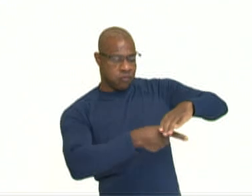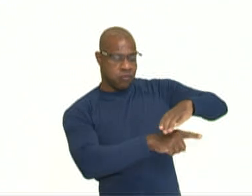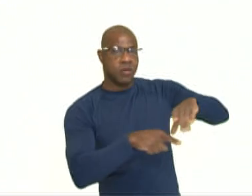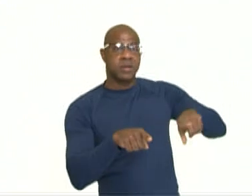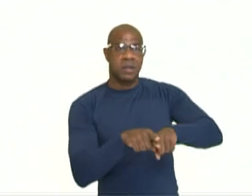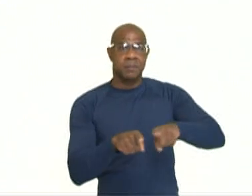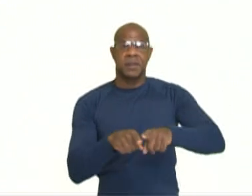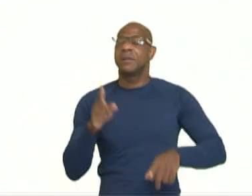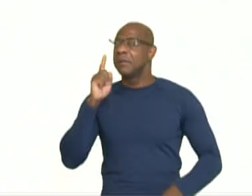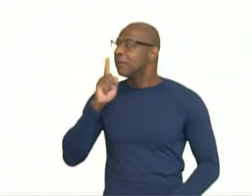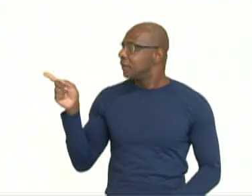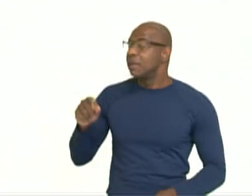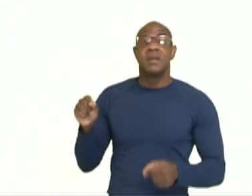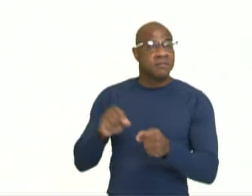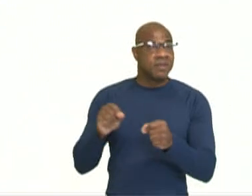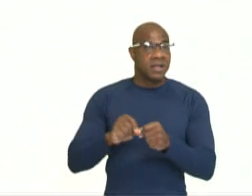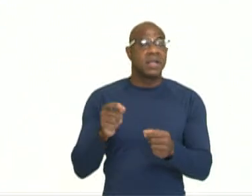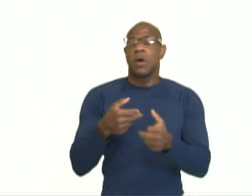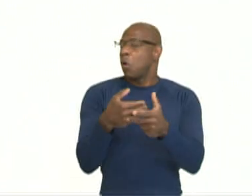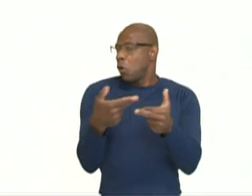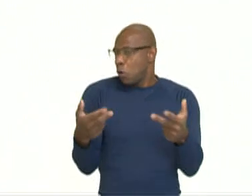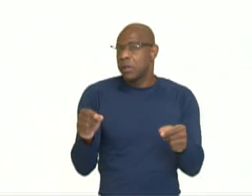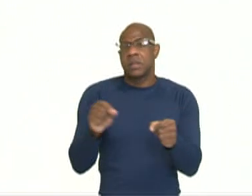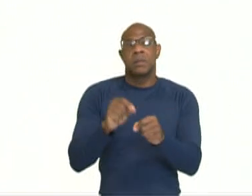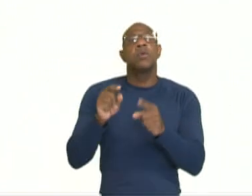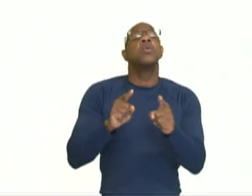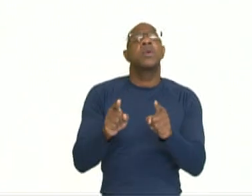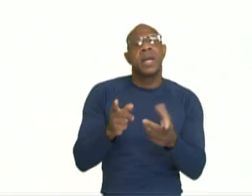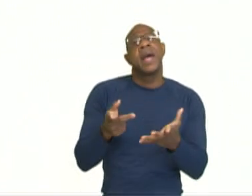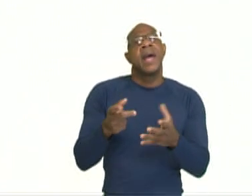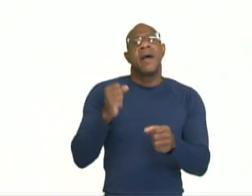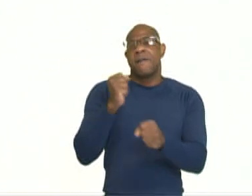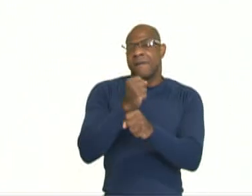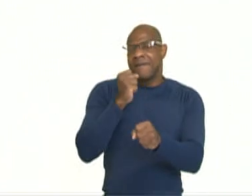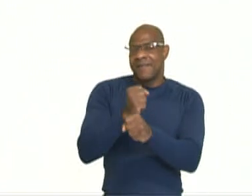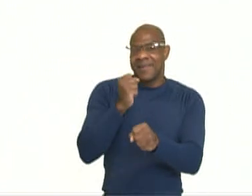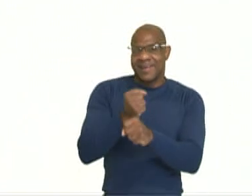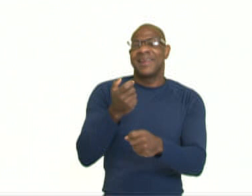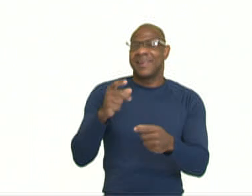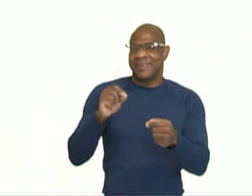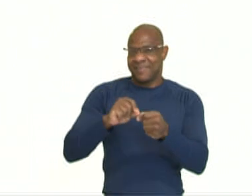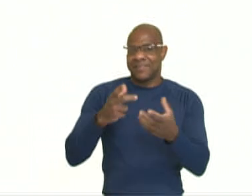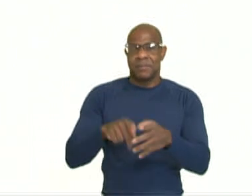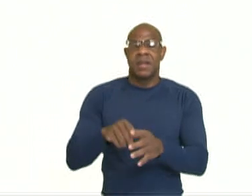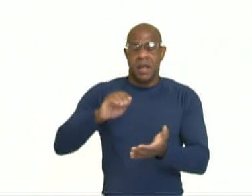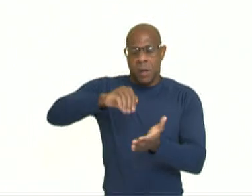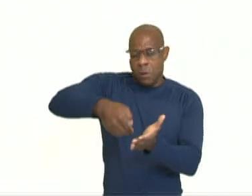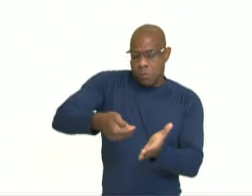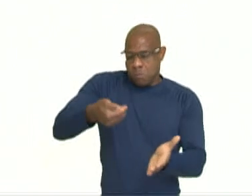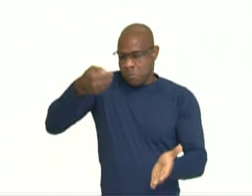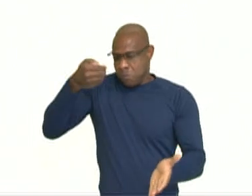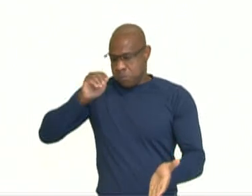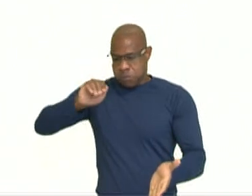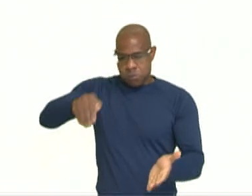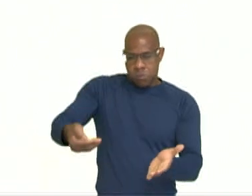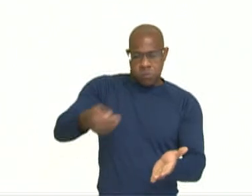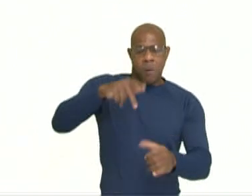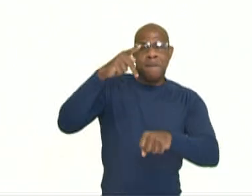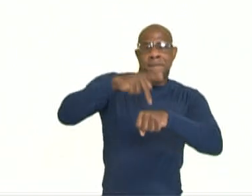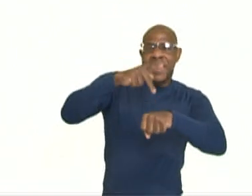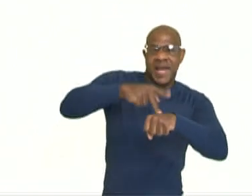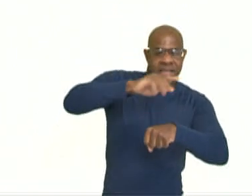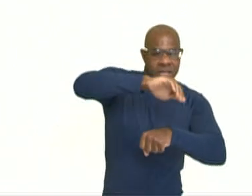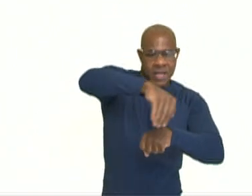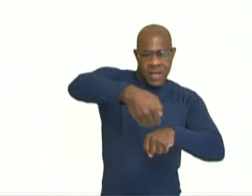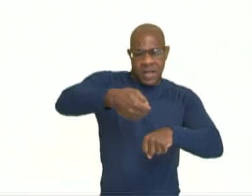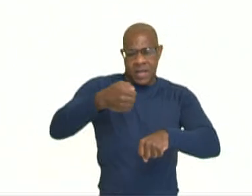são utilizados na construção, como a retirada de pedras, a retirada de rochas efetivamente, ou a retirada